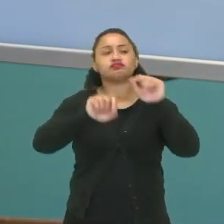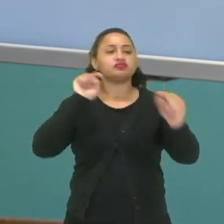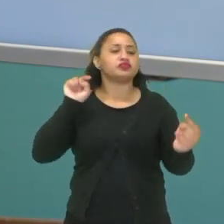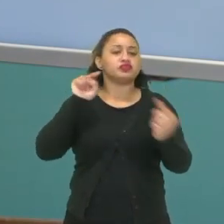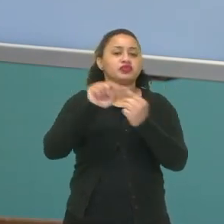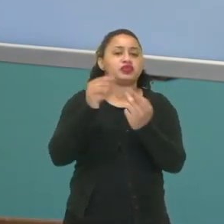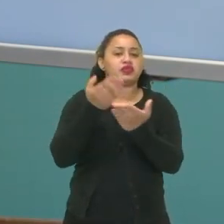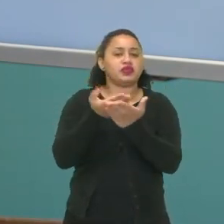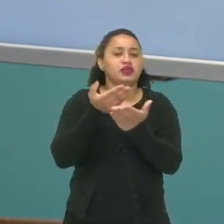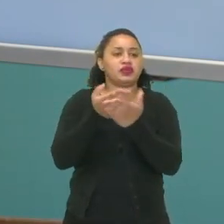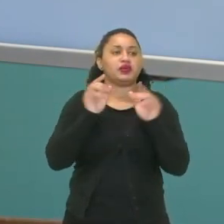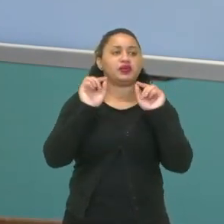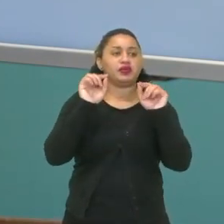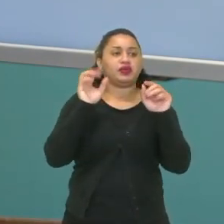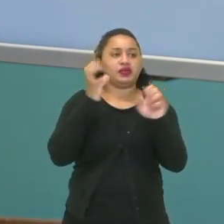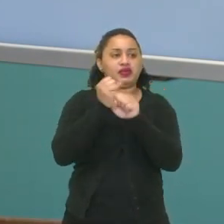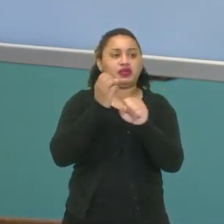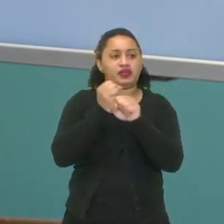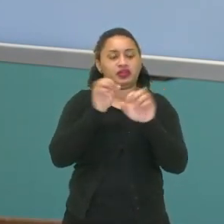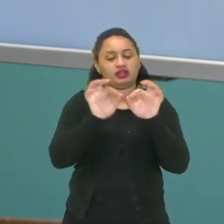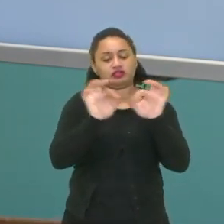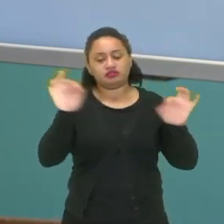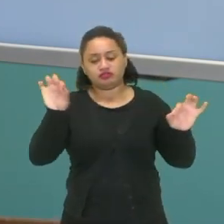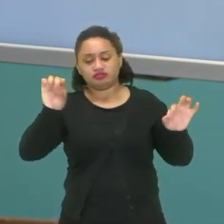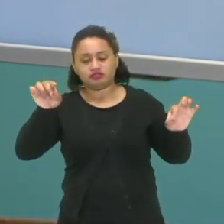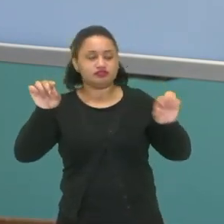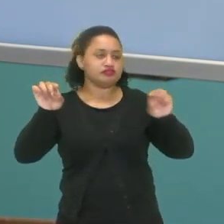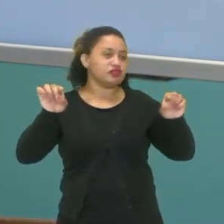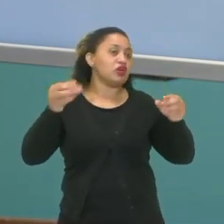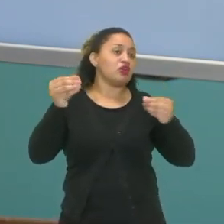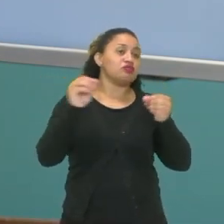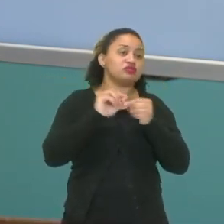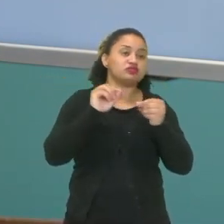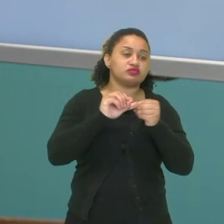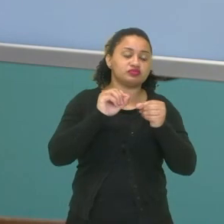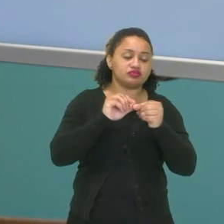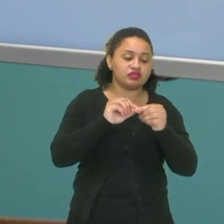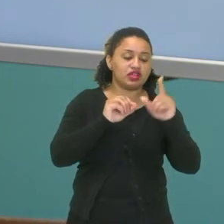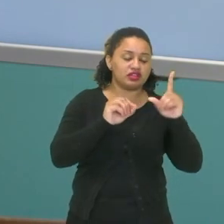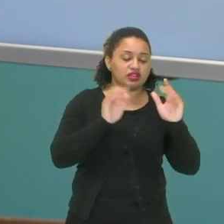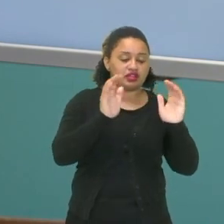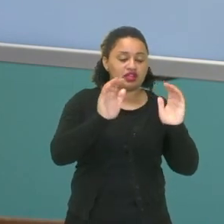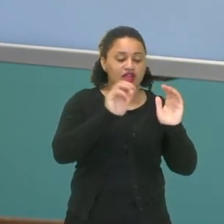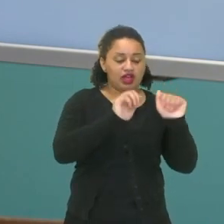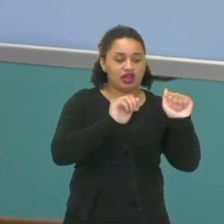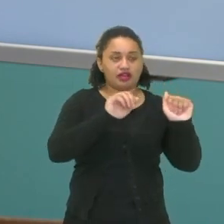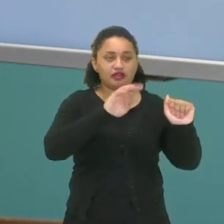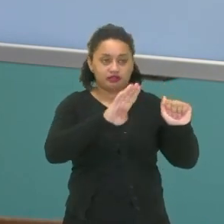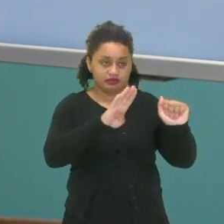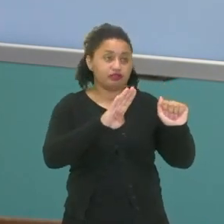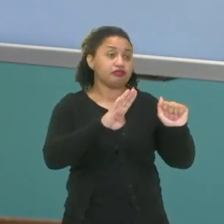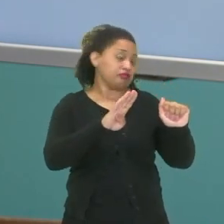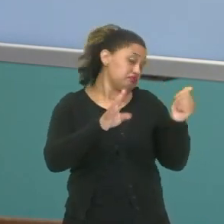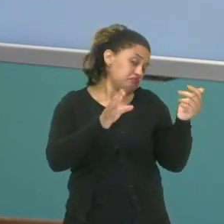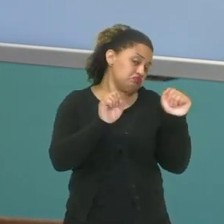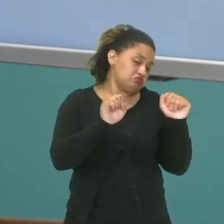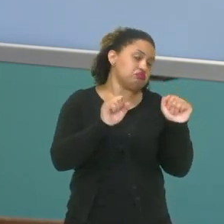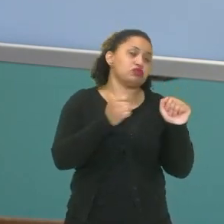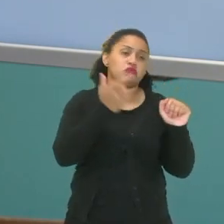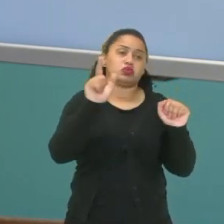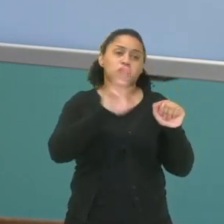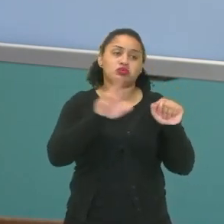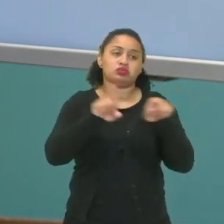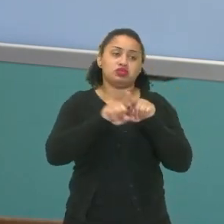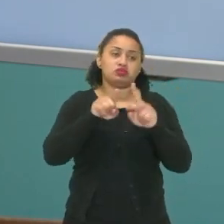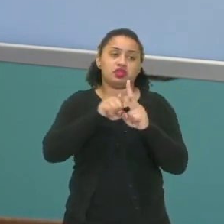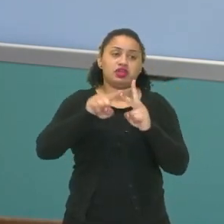nossa aula, calcular a distância de dois pontos. Como é que a gente calcula? Distância entre os dois pontos, nós estamos chamando de A e de B, vai ser